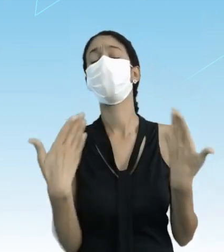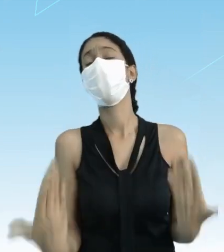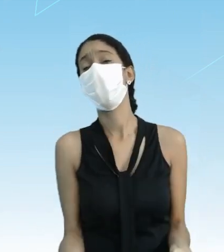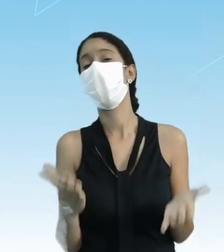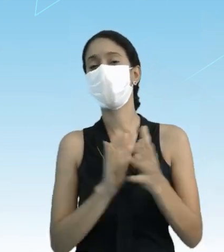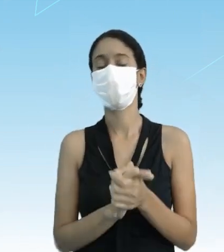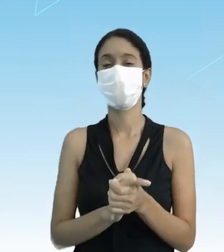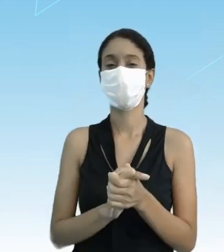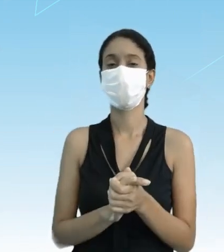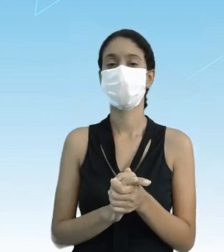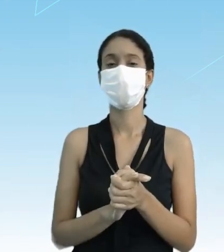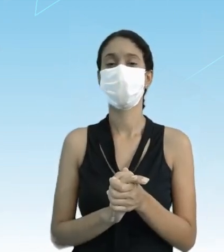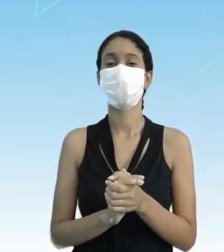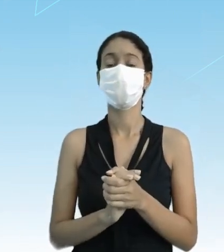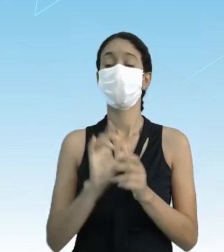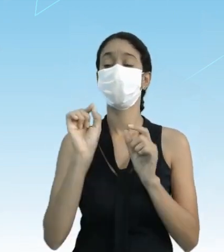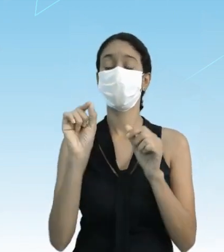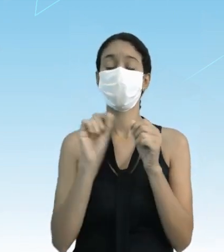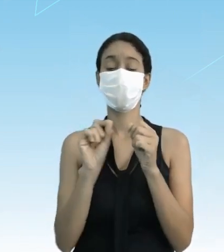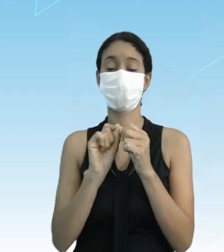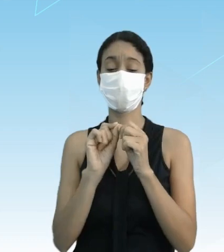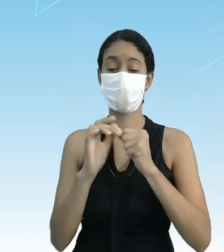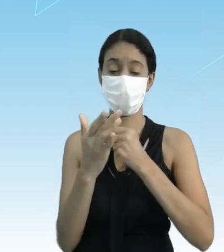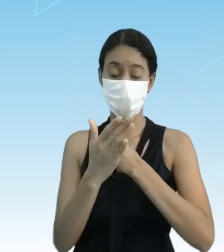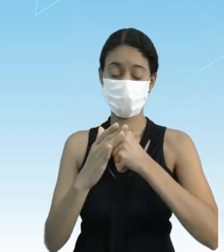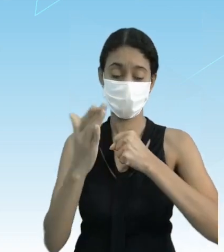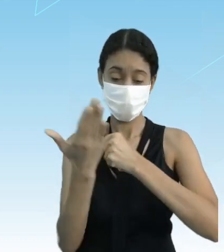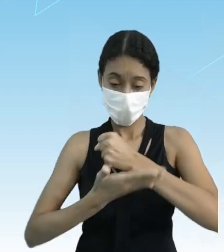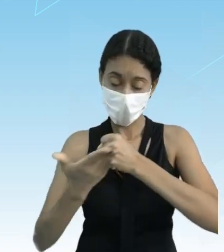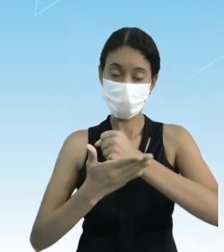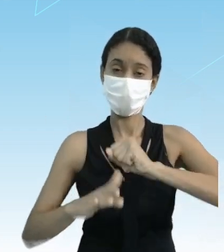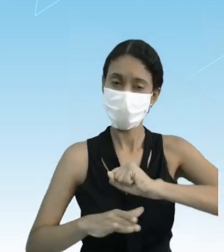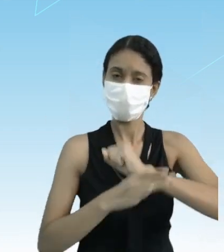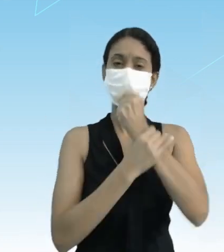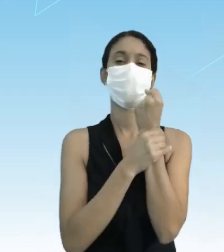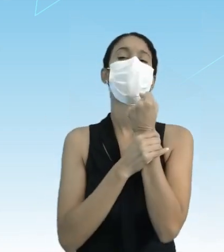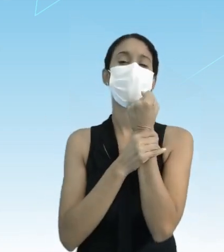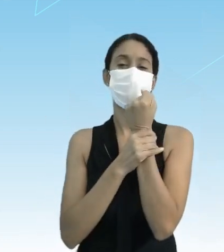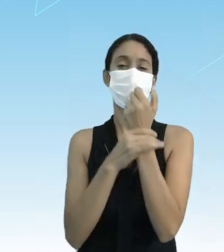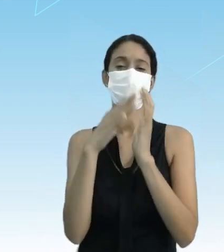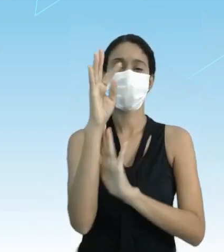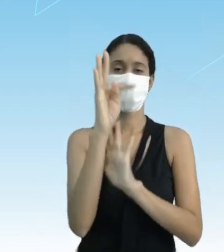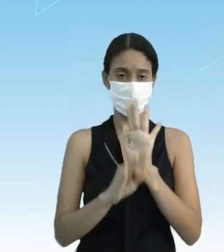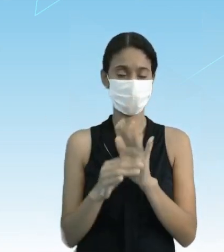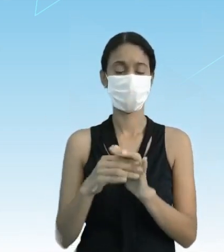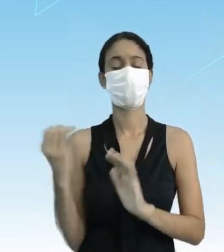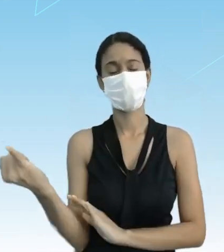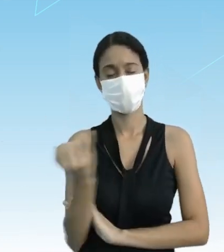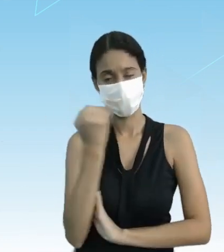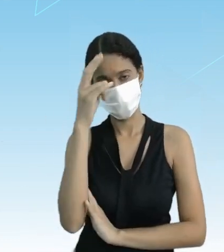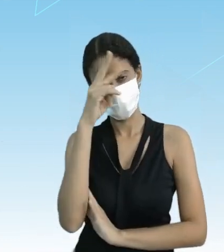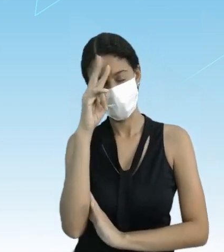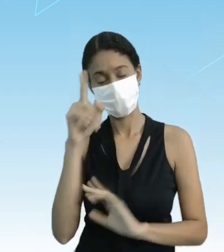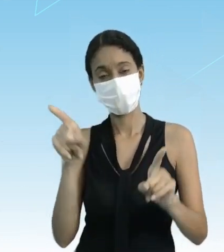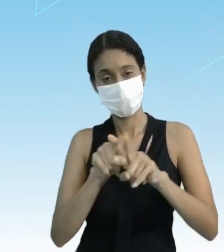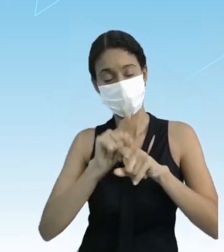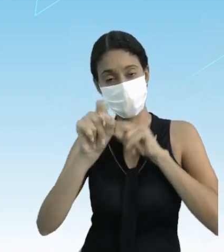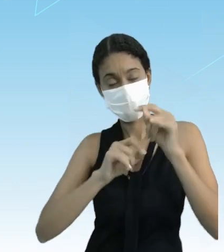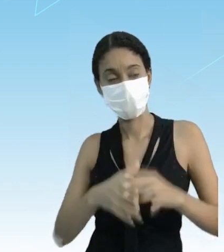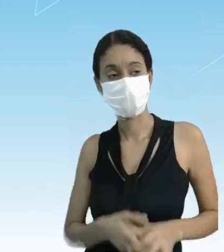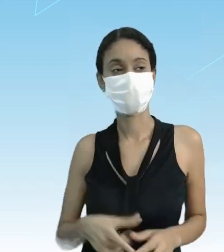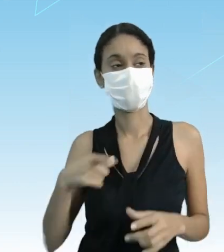pesquisados, aquilo que deu sustentáculo à sua pesquisa. Então é importante lembrar disso. E lembrar que nós temos,